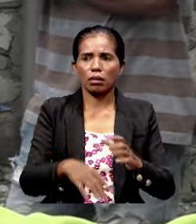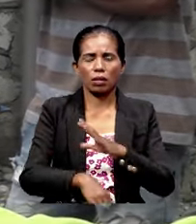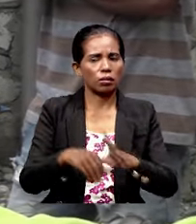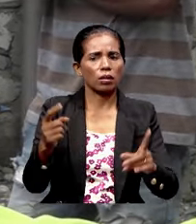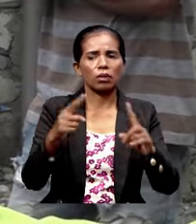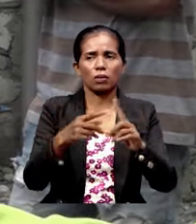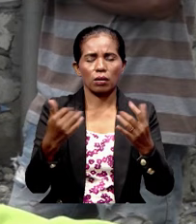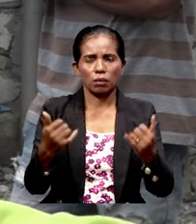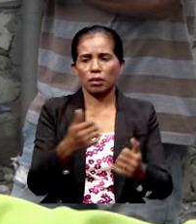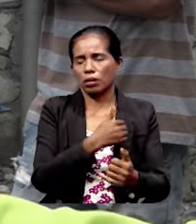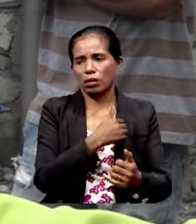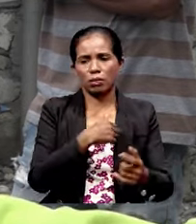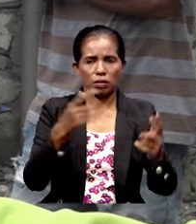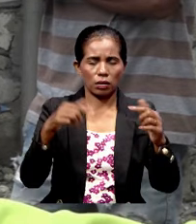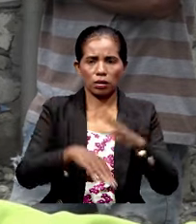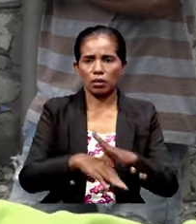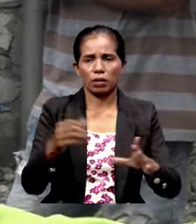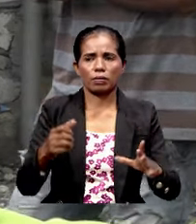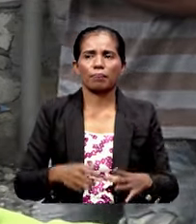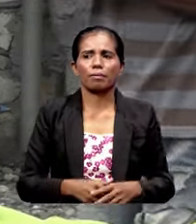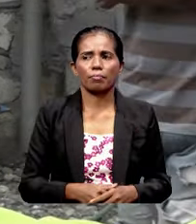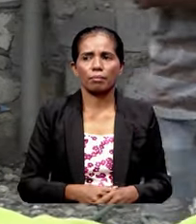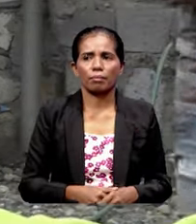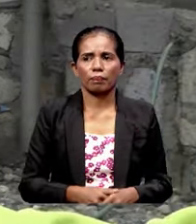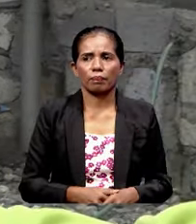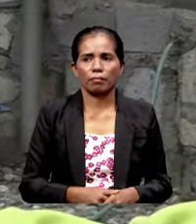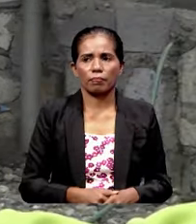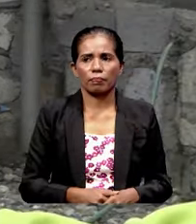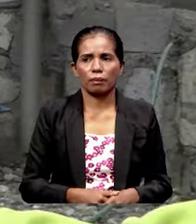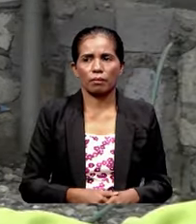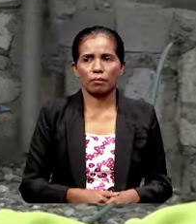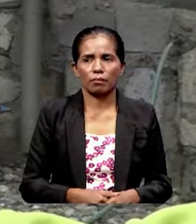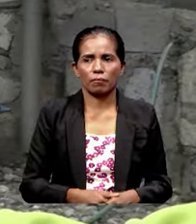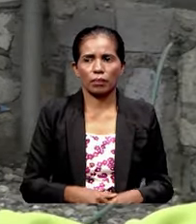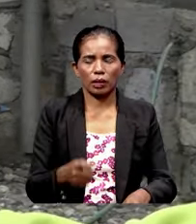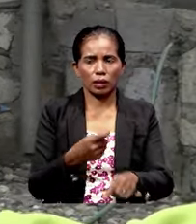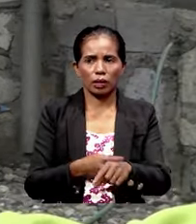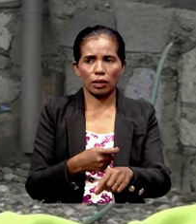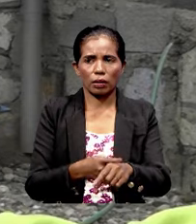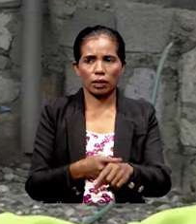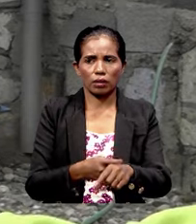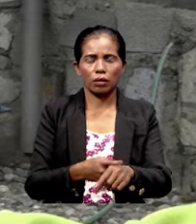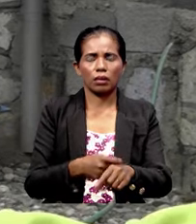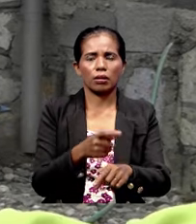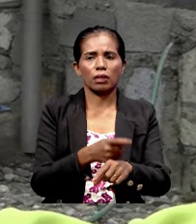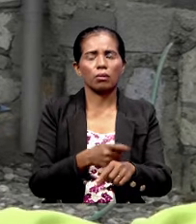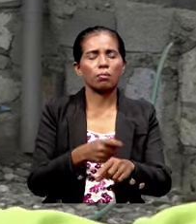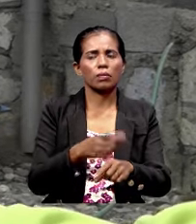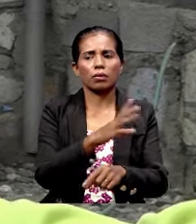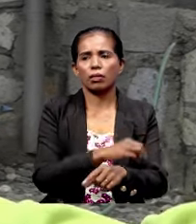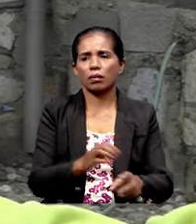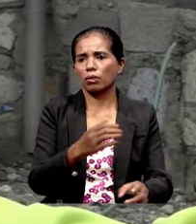agora nunca hasai. Nunca hasai de ambe. Dian tempo dian finalu finalu to agora nunca